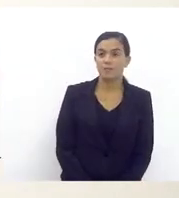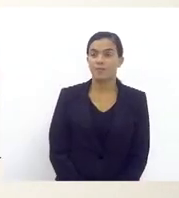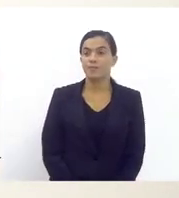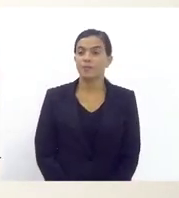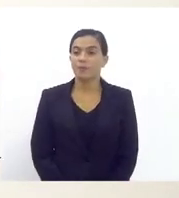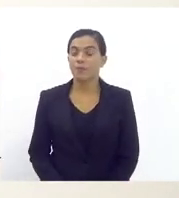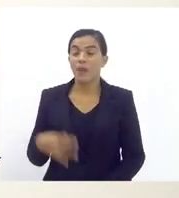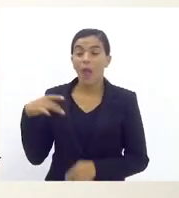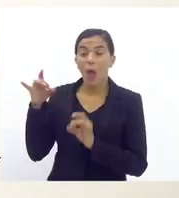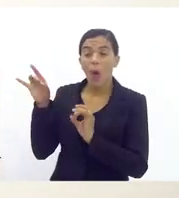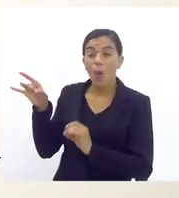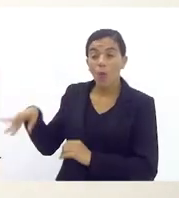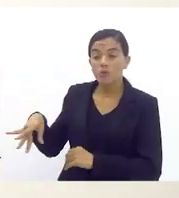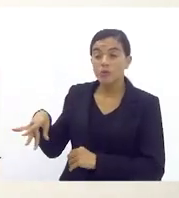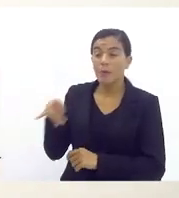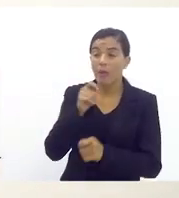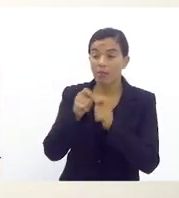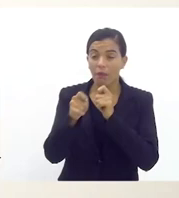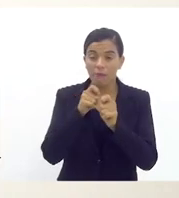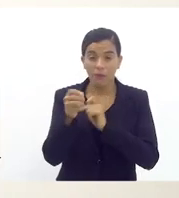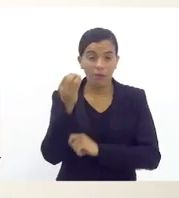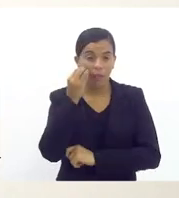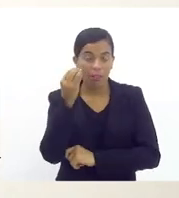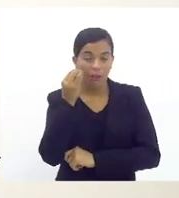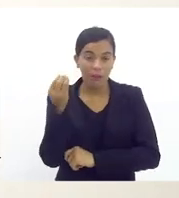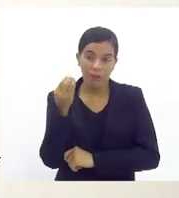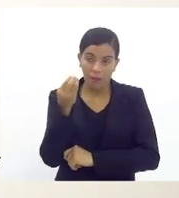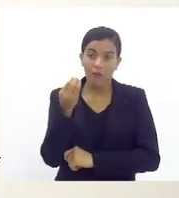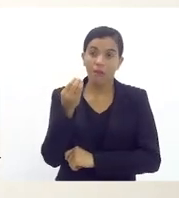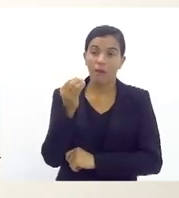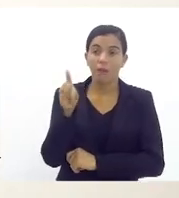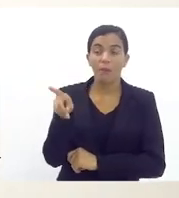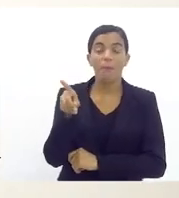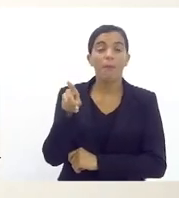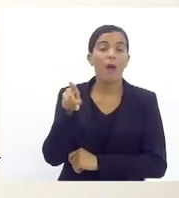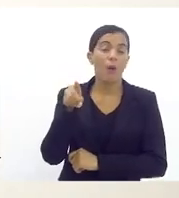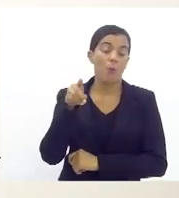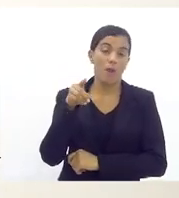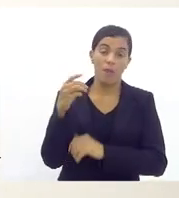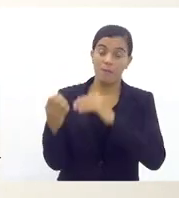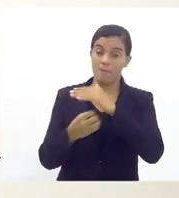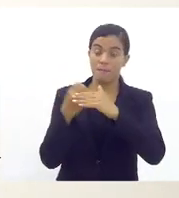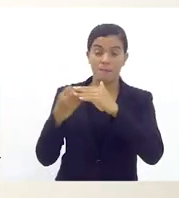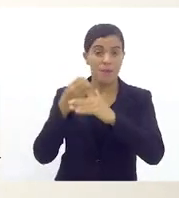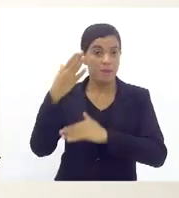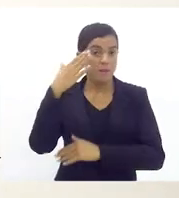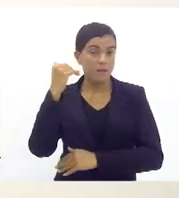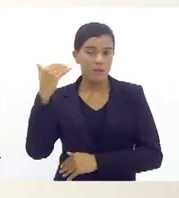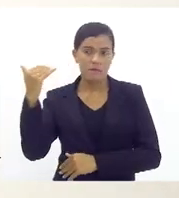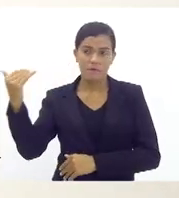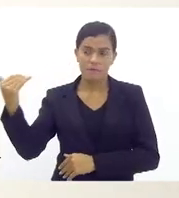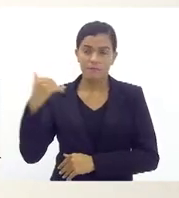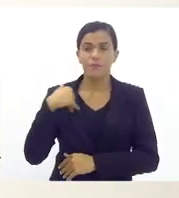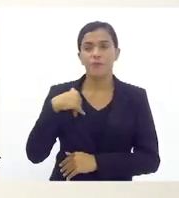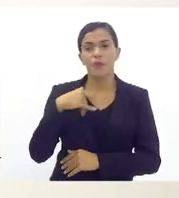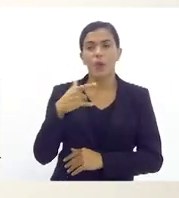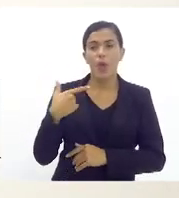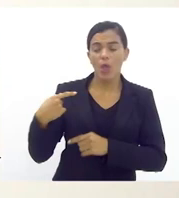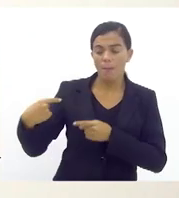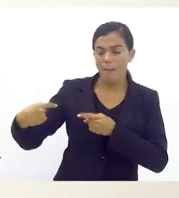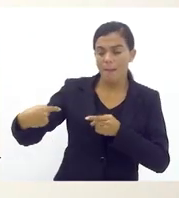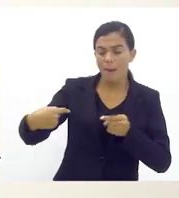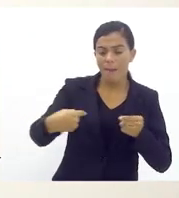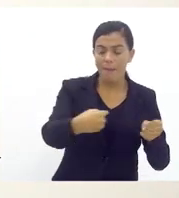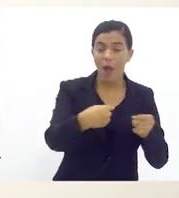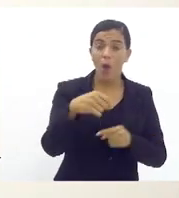A última entrevista que eu tentei fazer naquela época para uma multinacional, eu concorri com 80 pessoas para